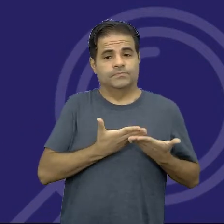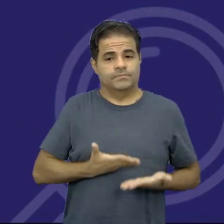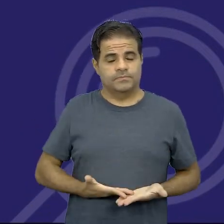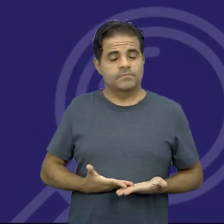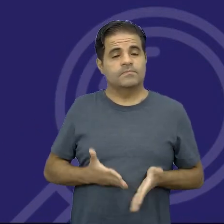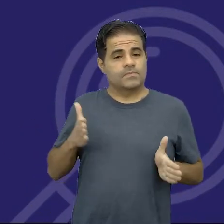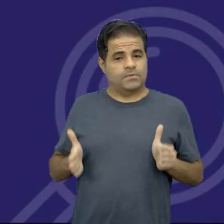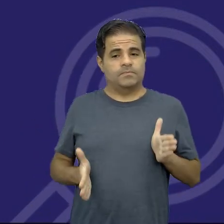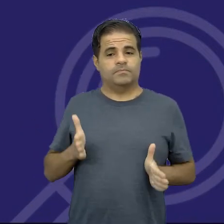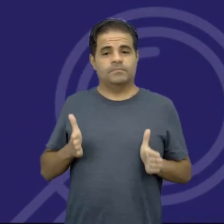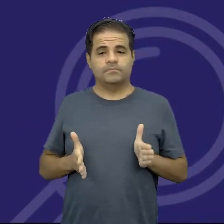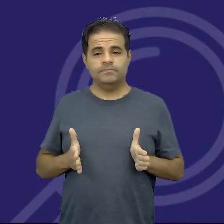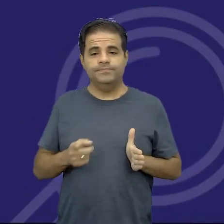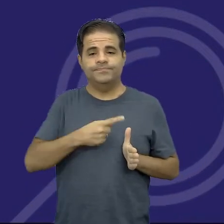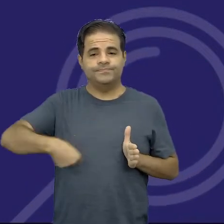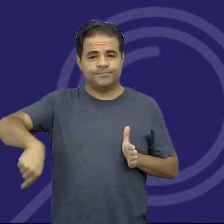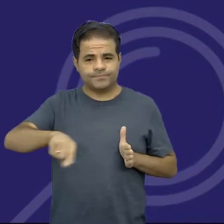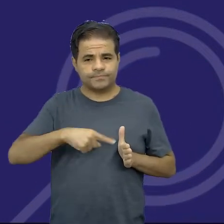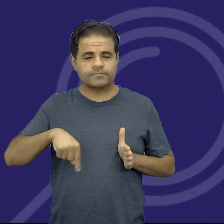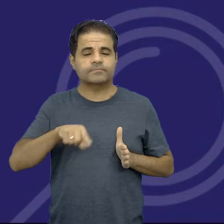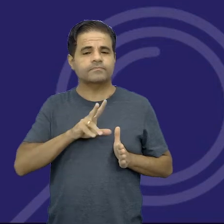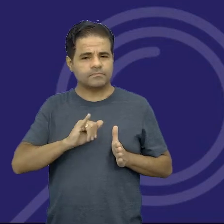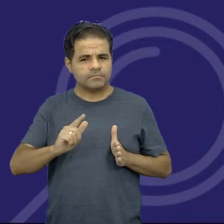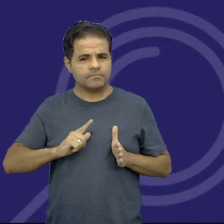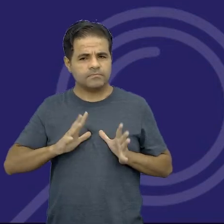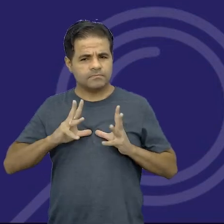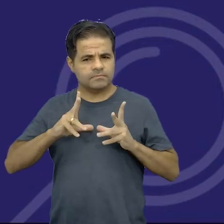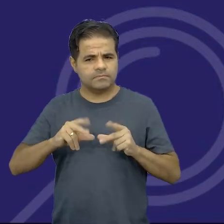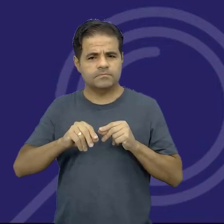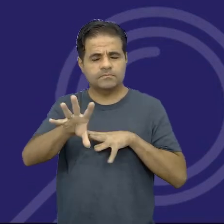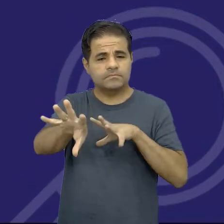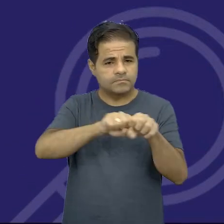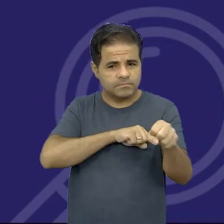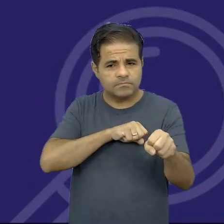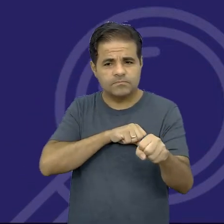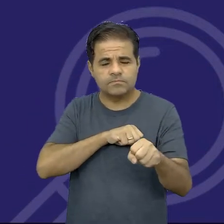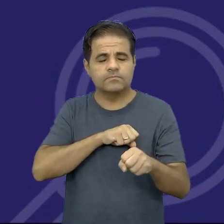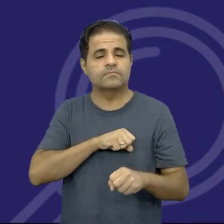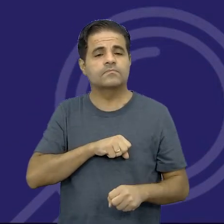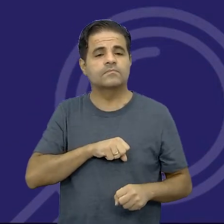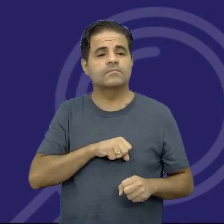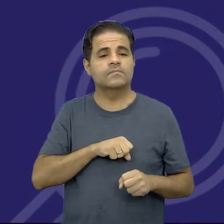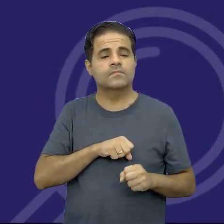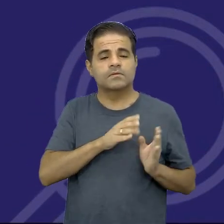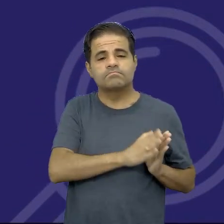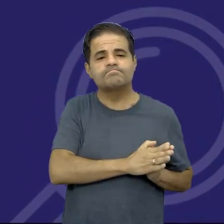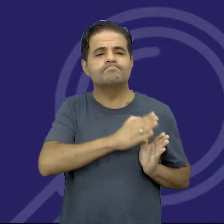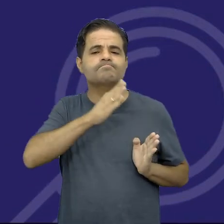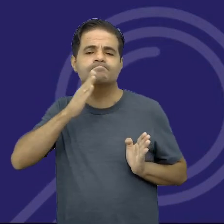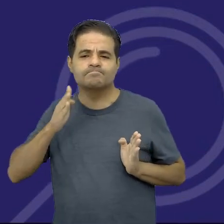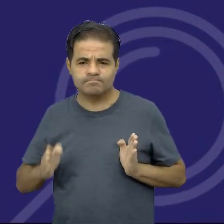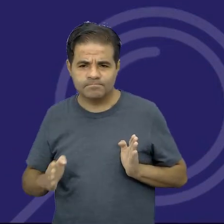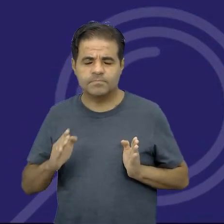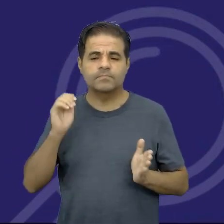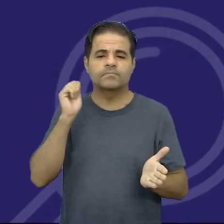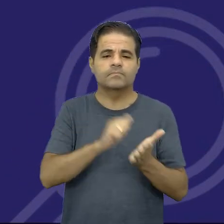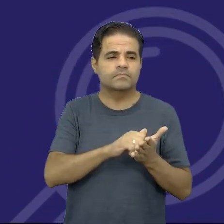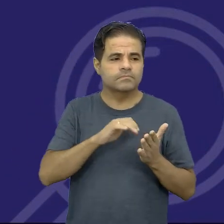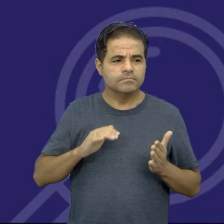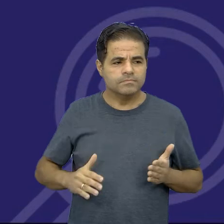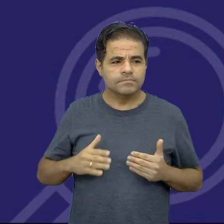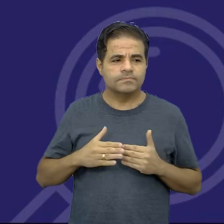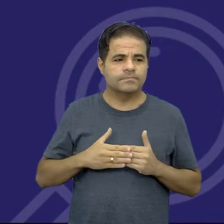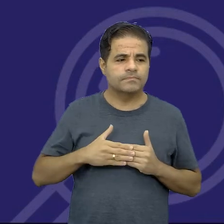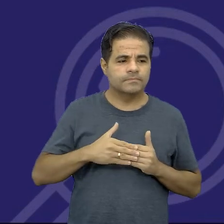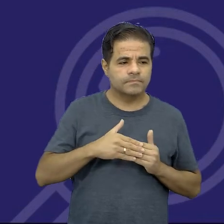nesse momento, né, eles já terão em mãos as informações referentes aos 5 reinos. E a atividade propõe que eles